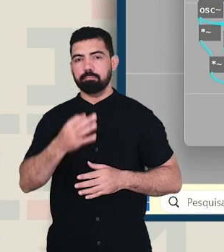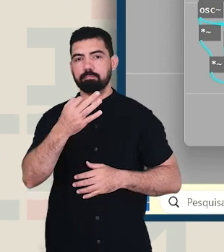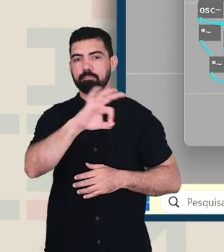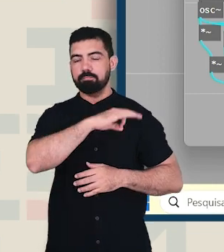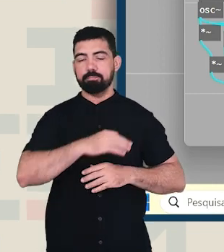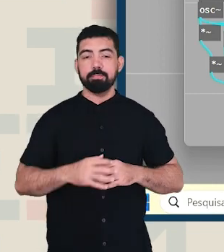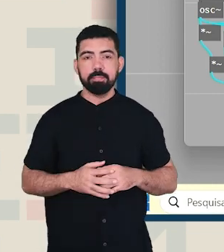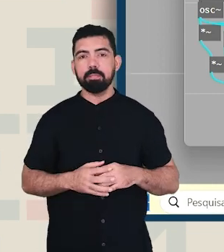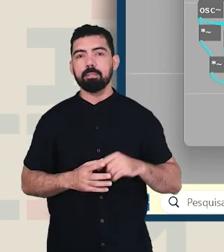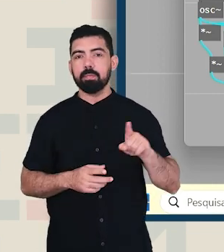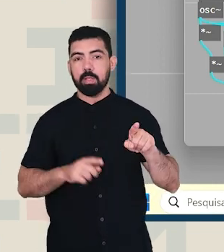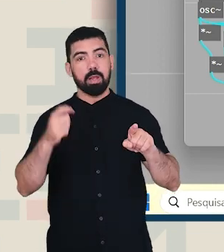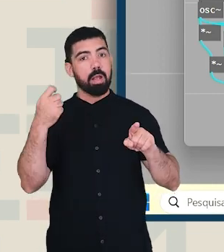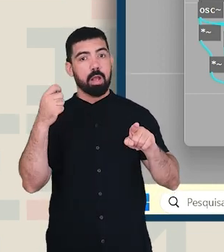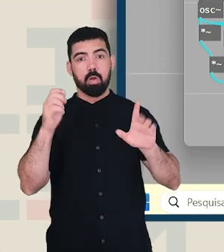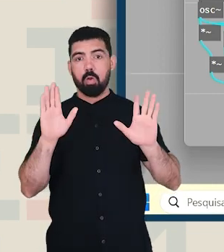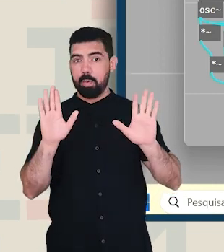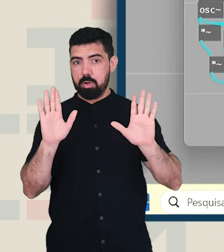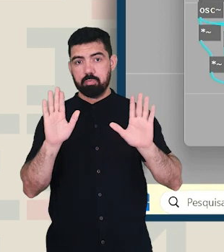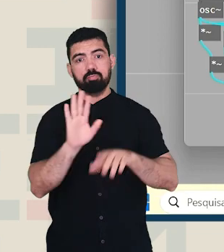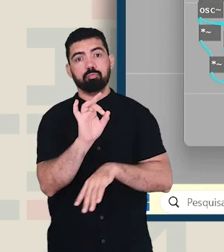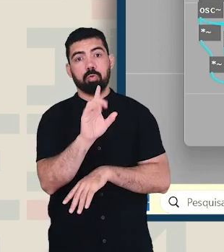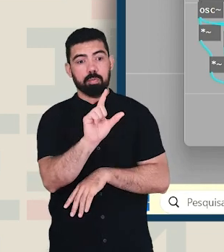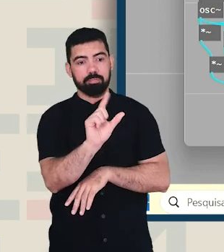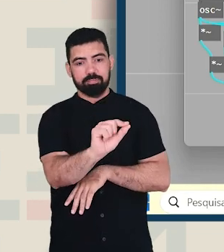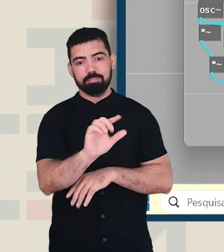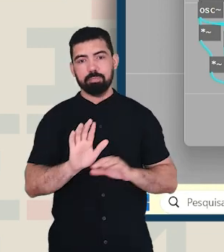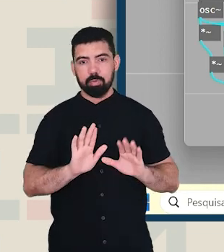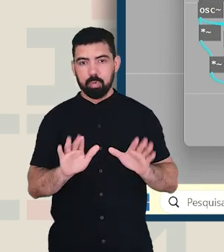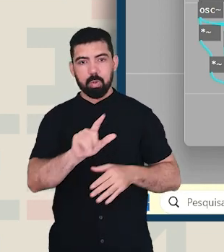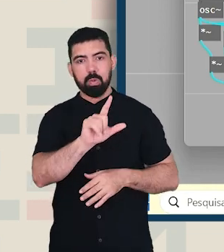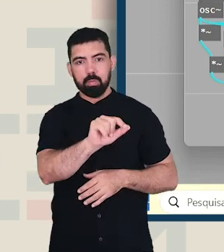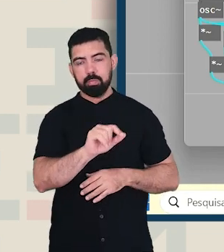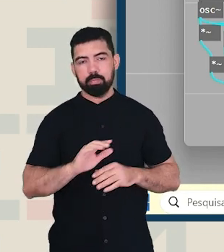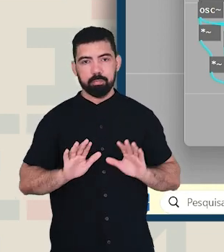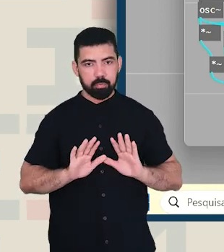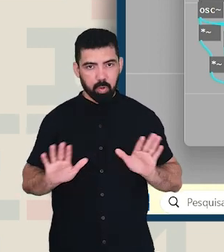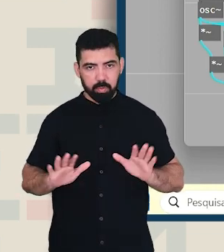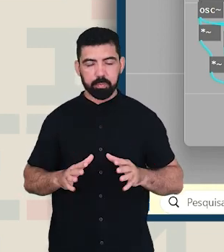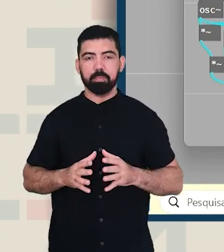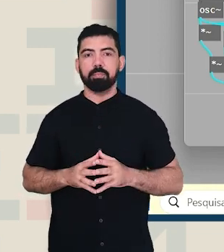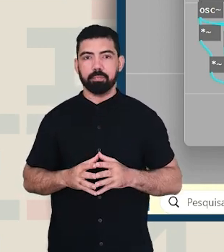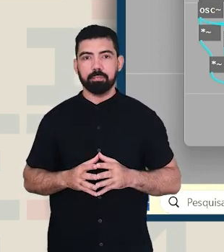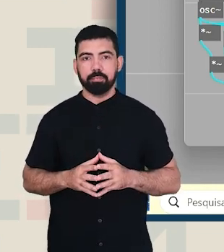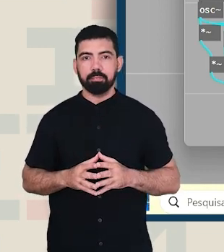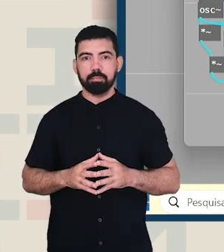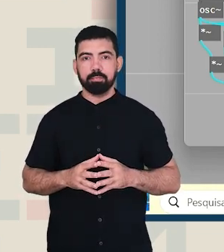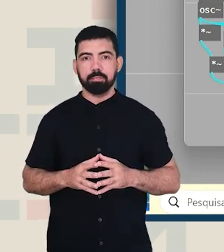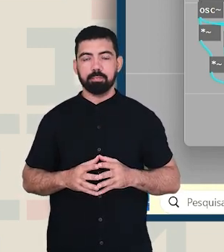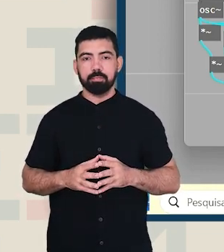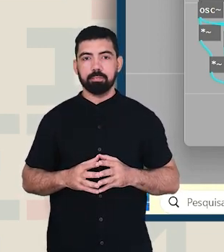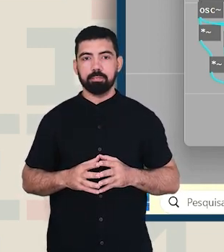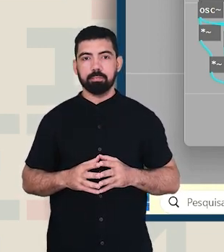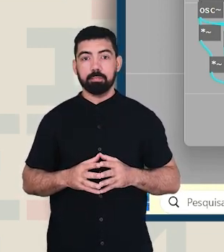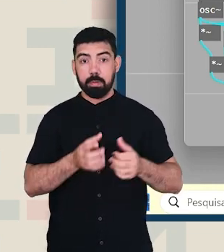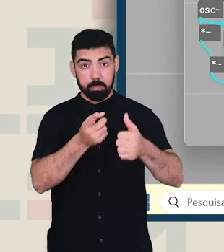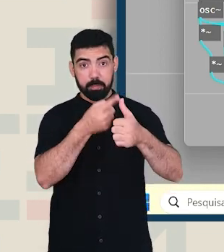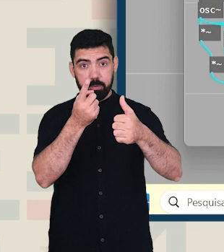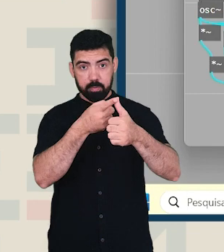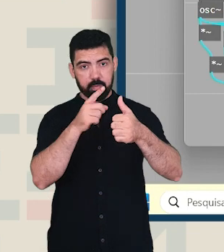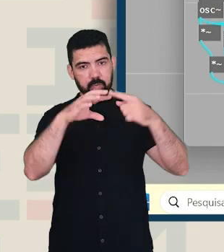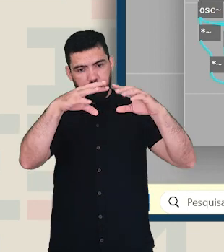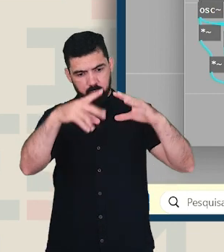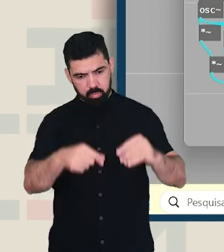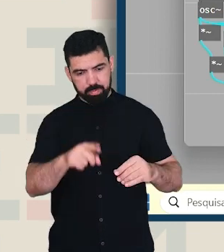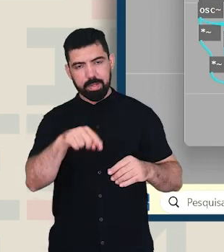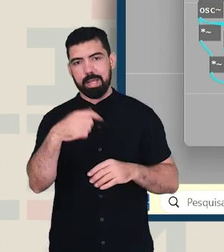Certo? Isto foi automático. Eu só dei clique aqui. Nesse de cima. Tudo o resto